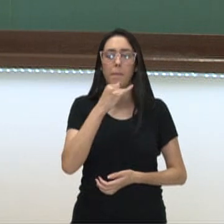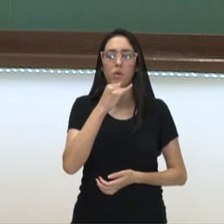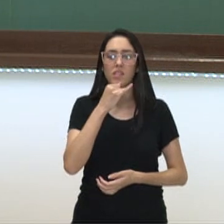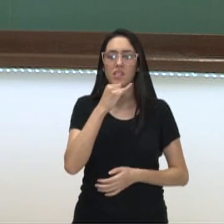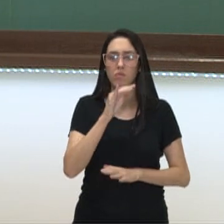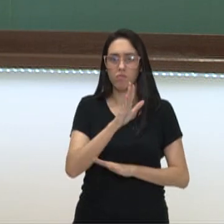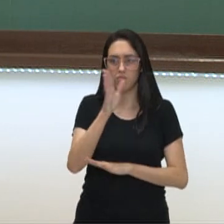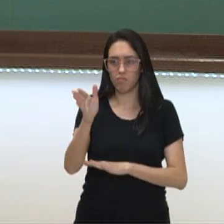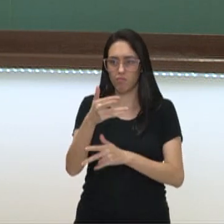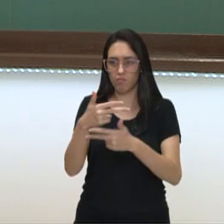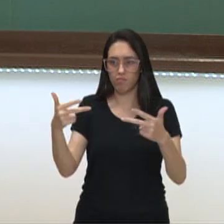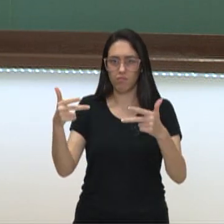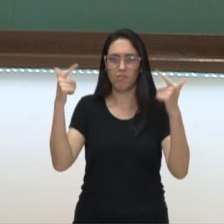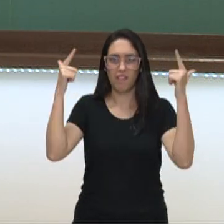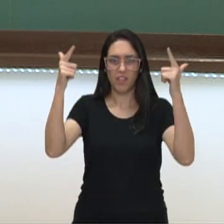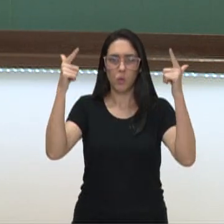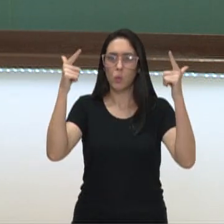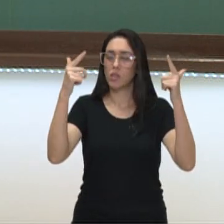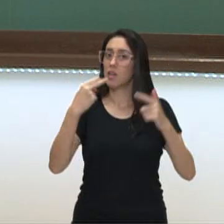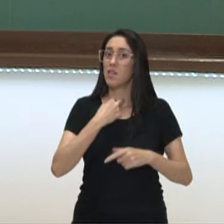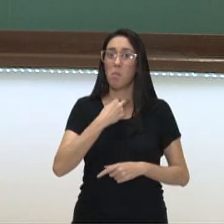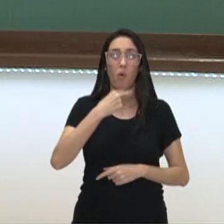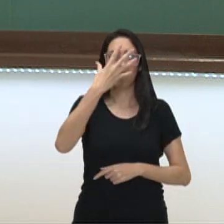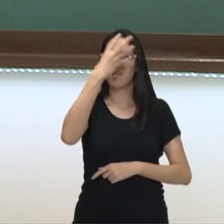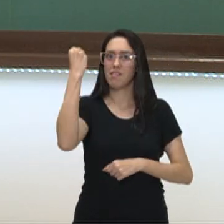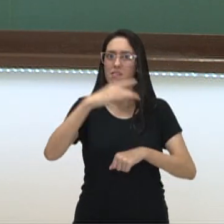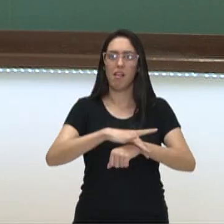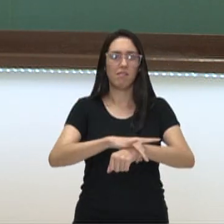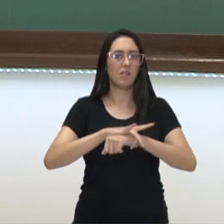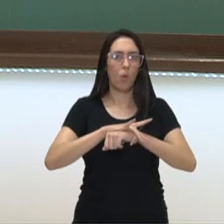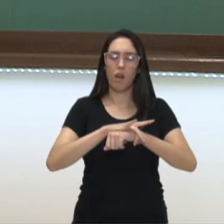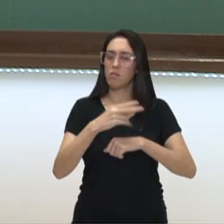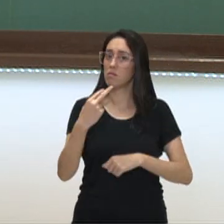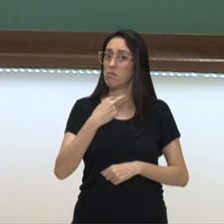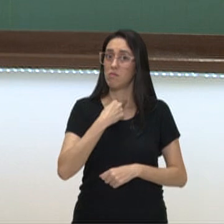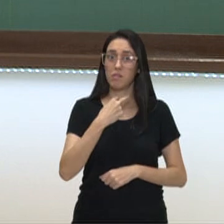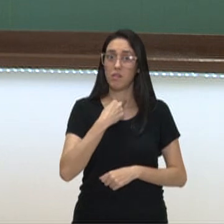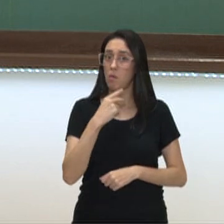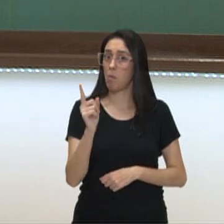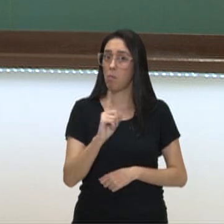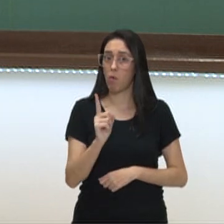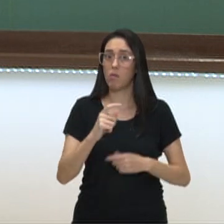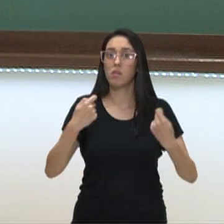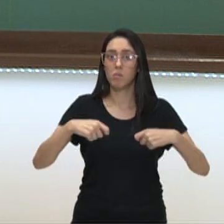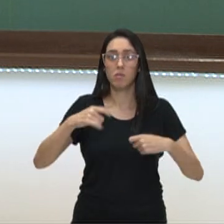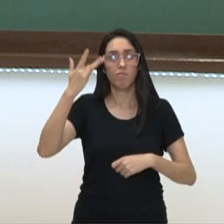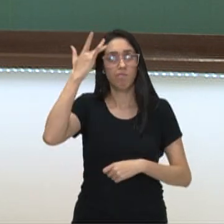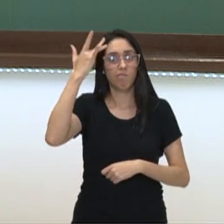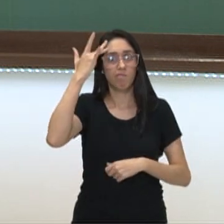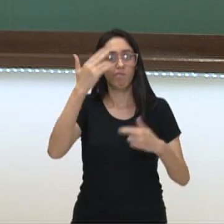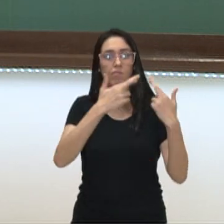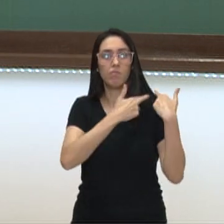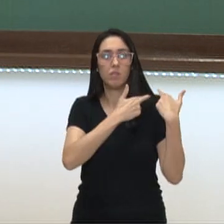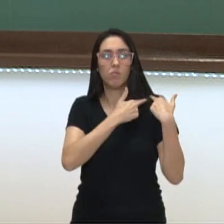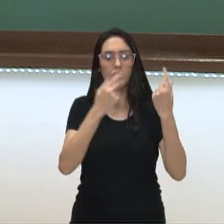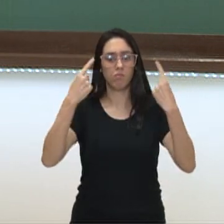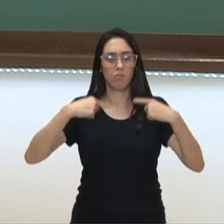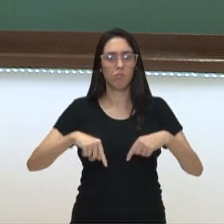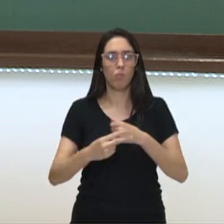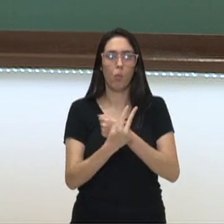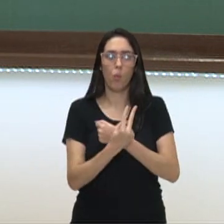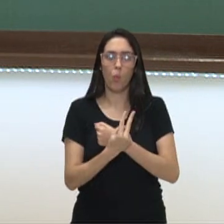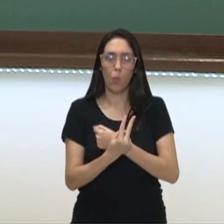aventura, esquecer da segurança. Não podemos ser negligentes. Temos que ser responsáveis. E por